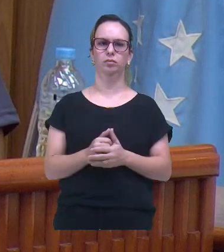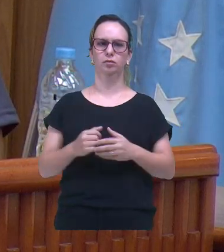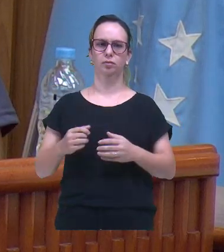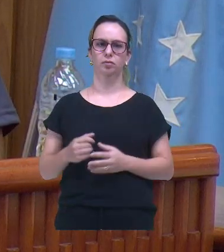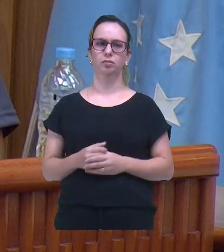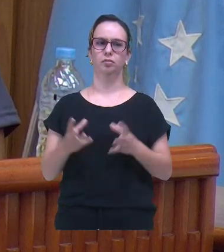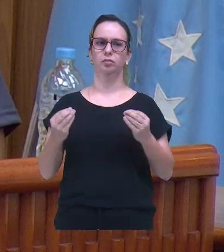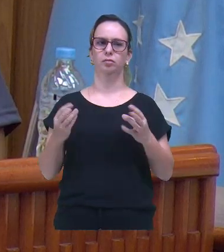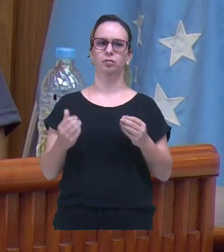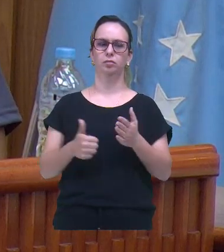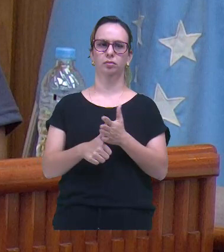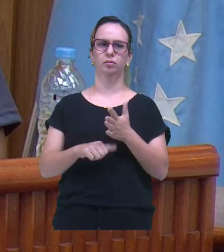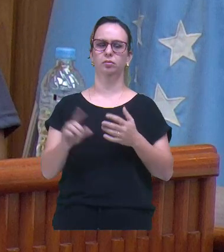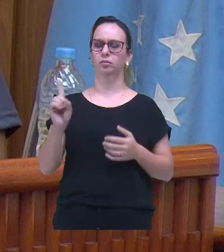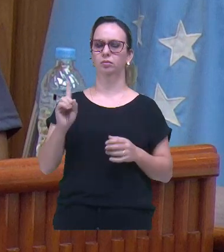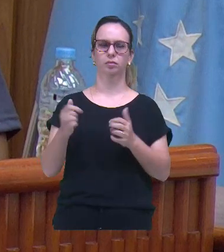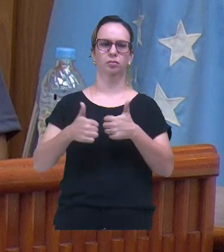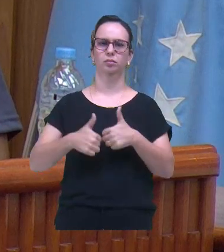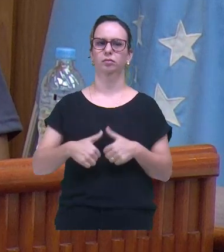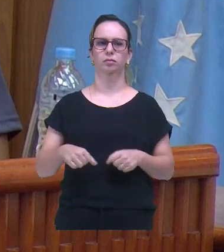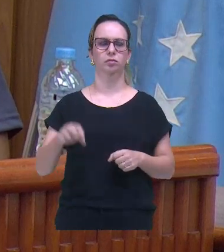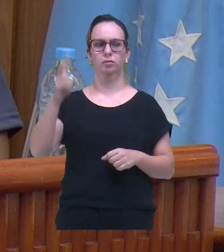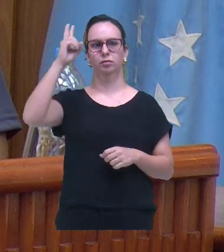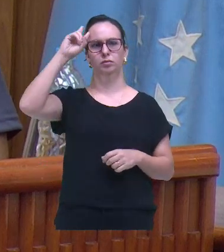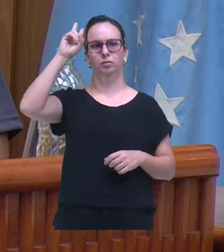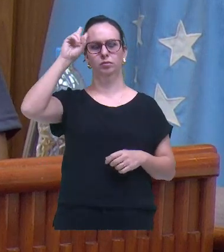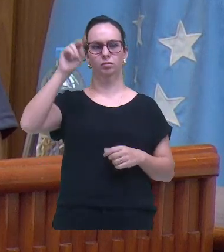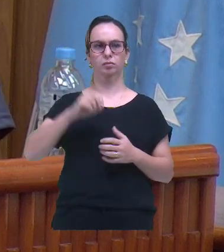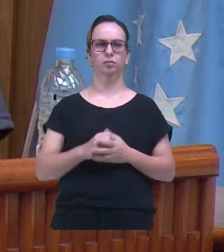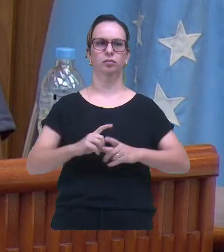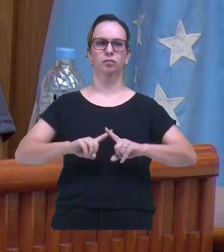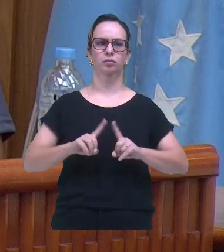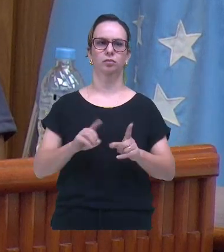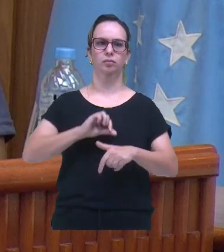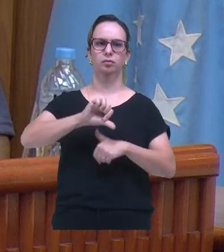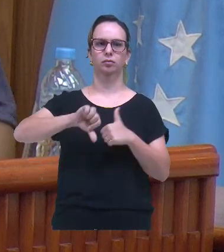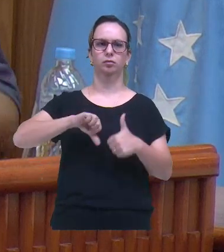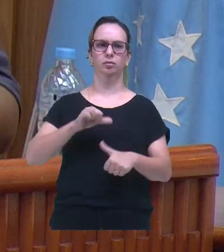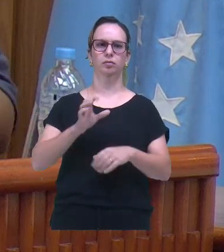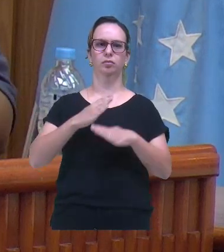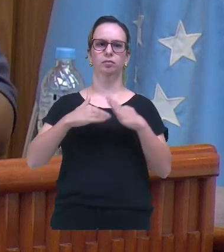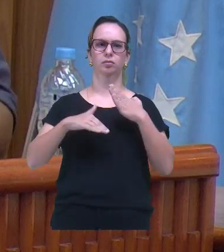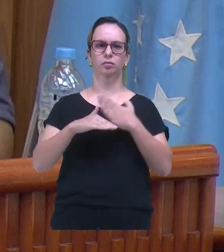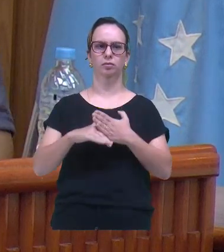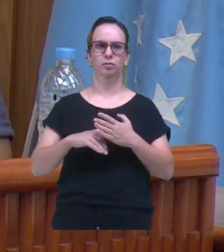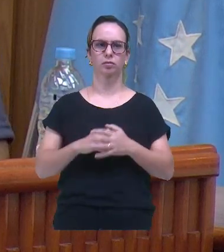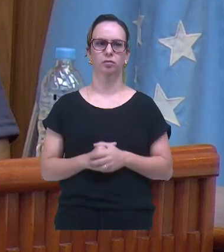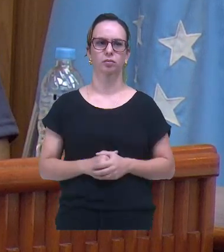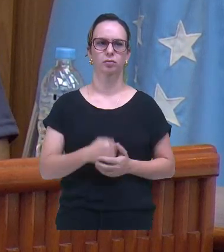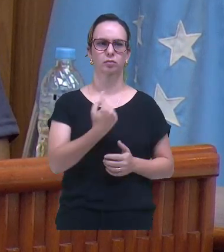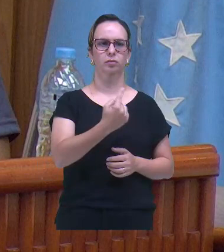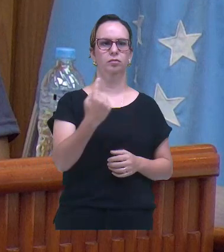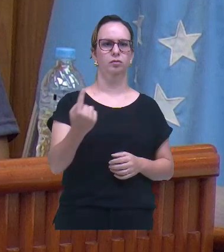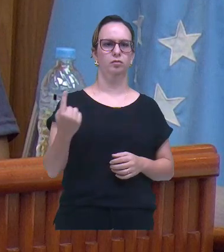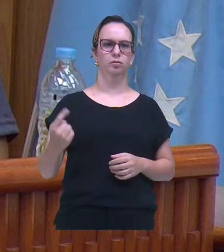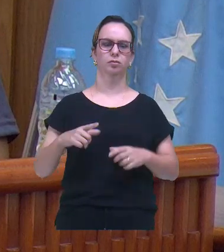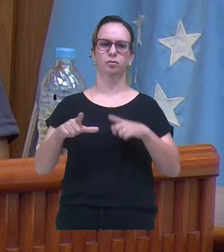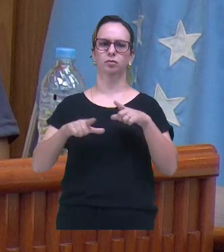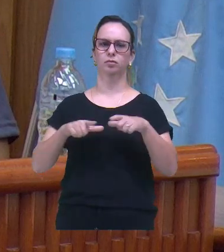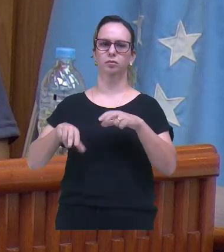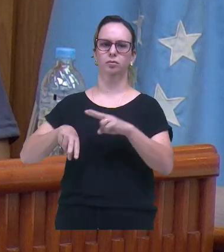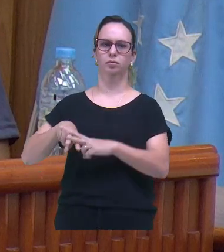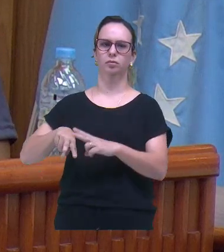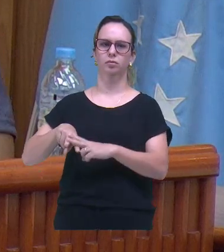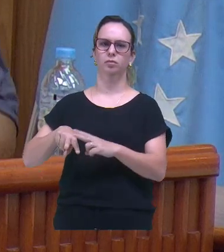somos lembrados. Mas dignifico toda a nossa categoria, cada agente penitenciário. Hoje,